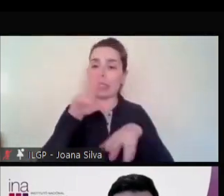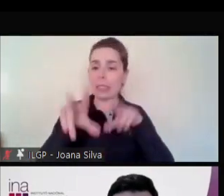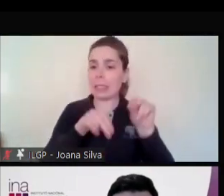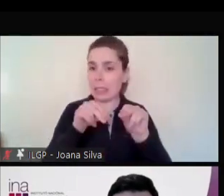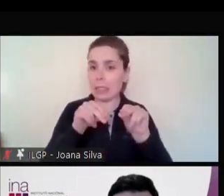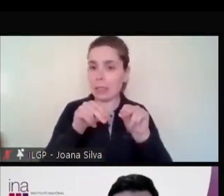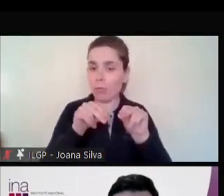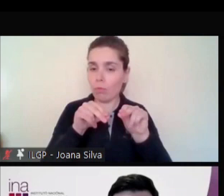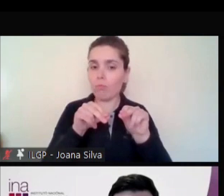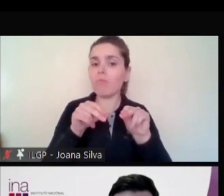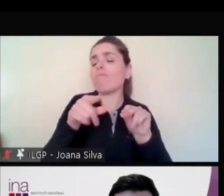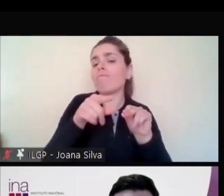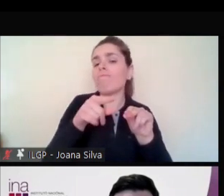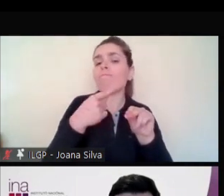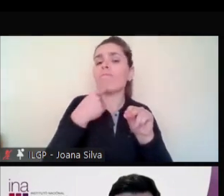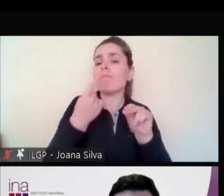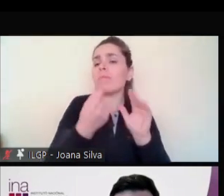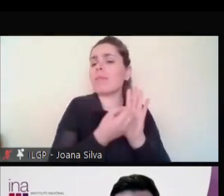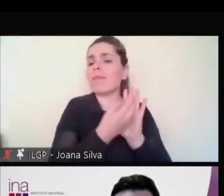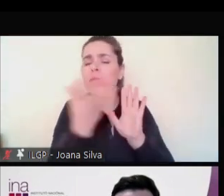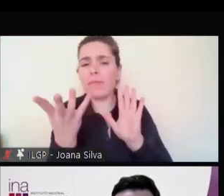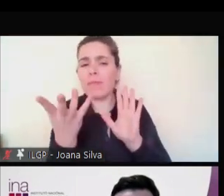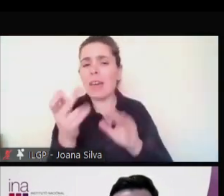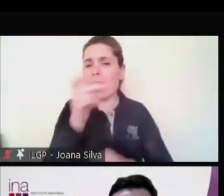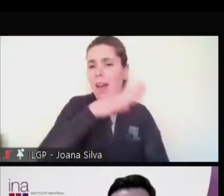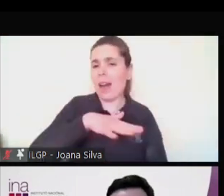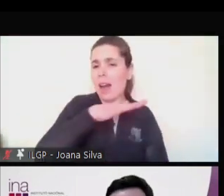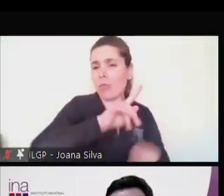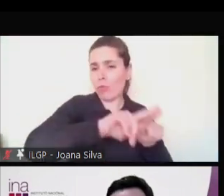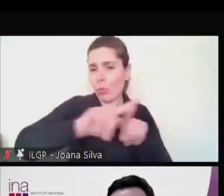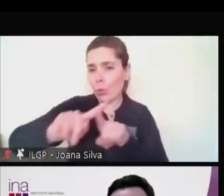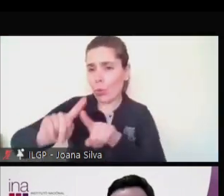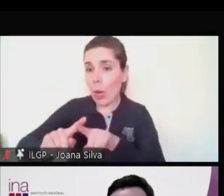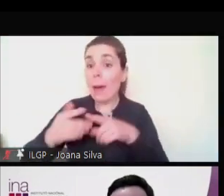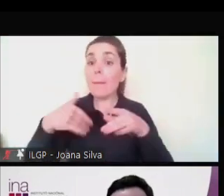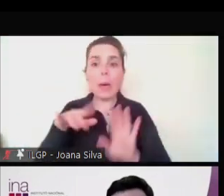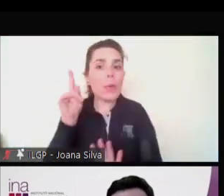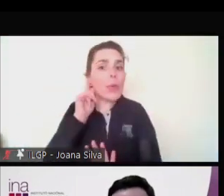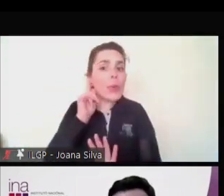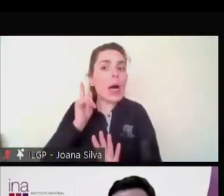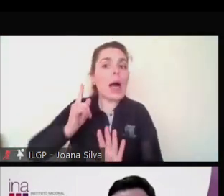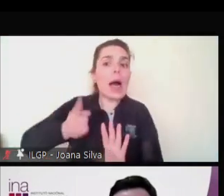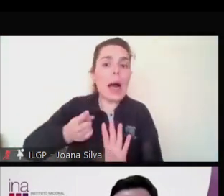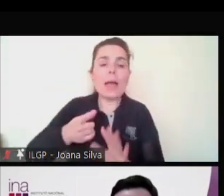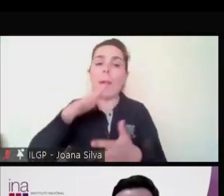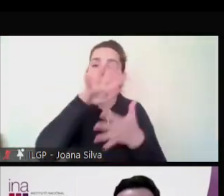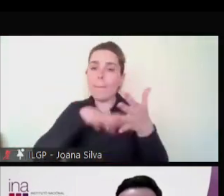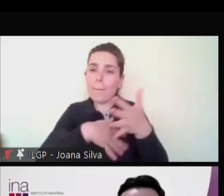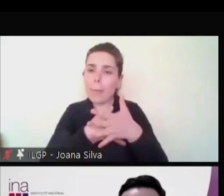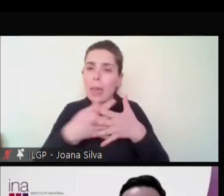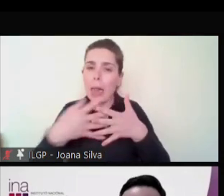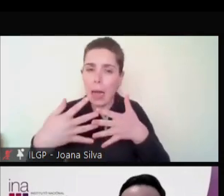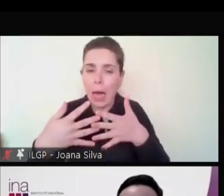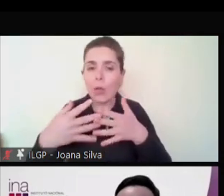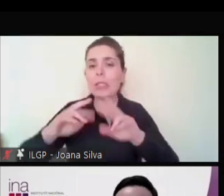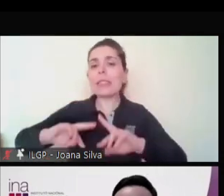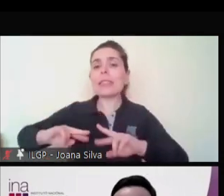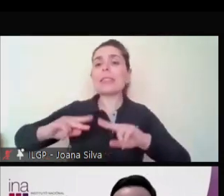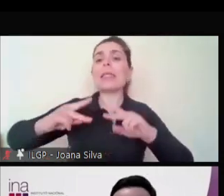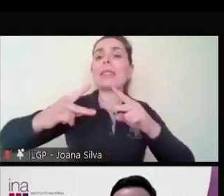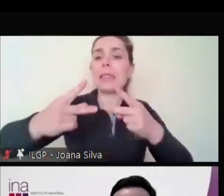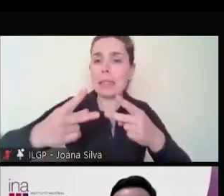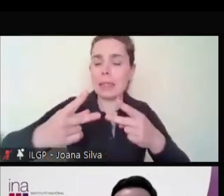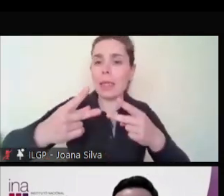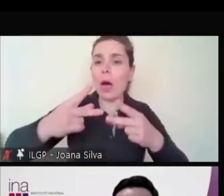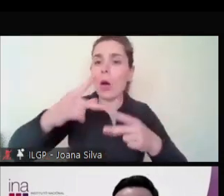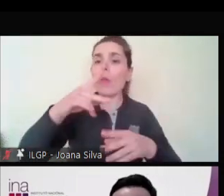com várias dimensões, mas para o que é relevante tratar, temos um plano de transição digital da administração pública,